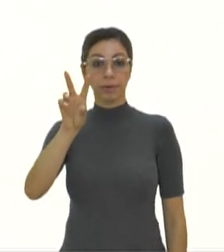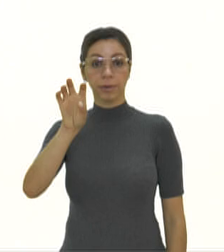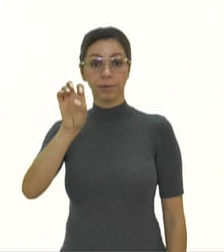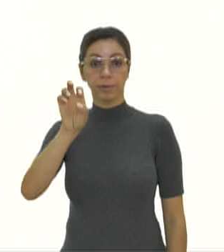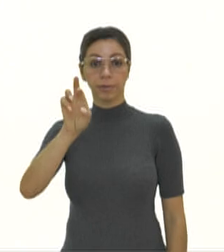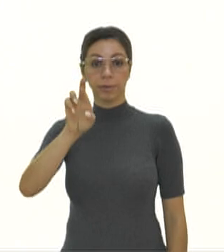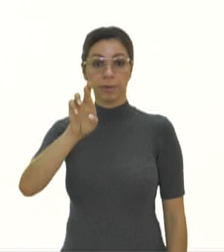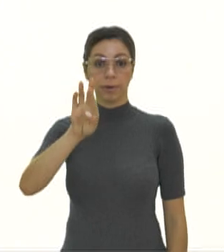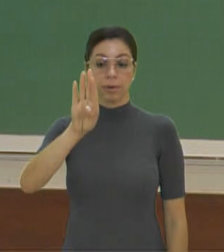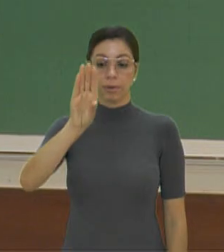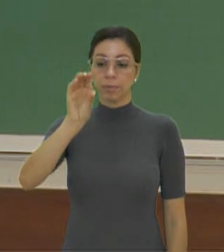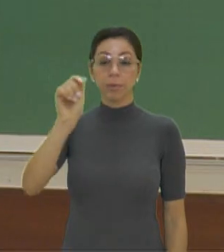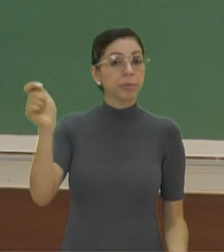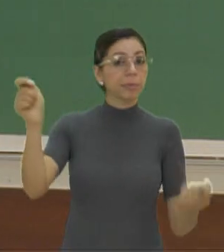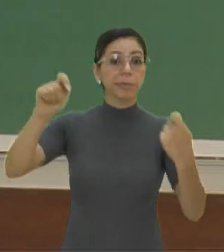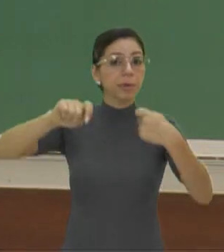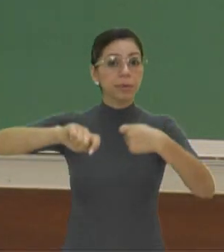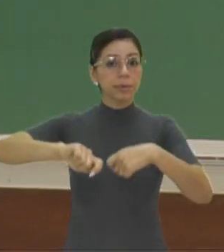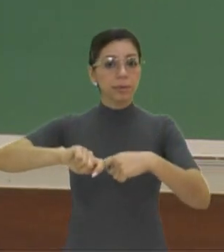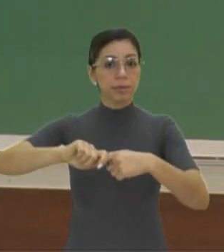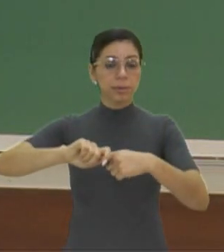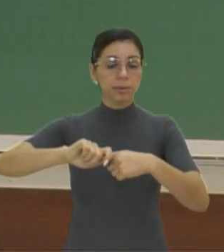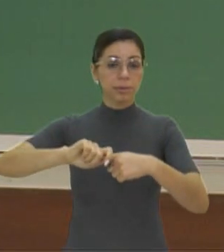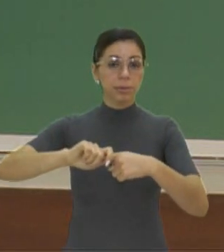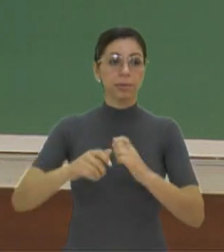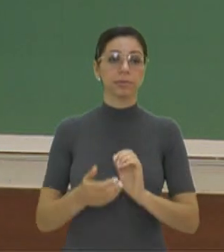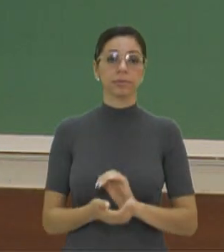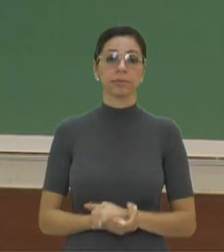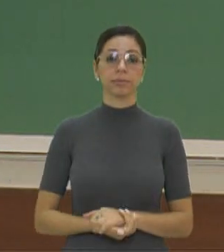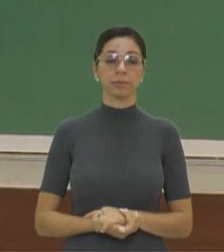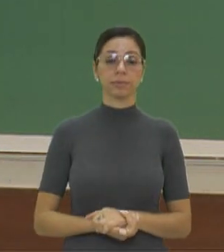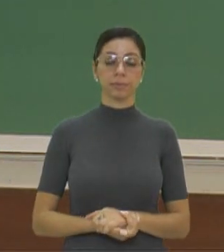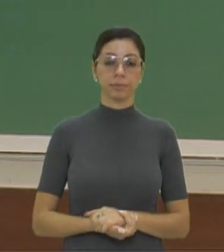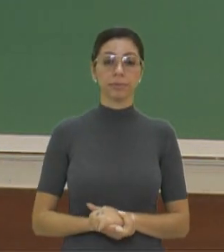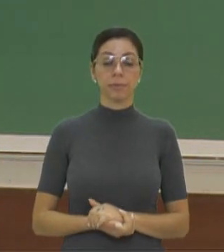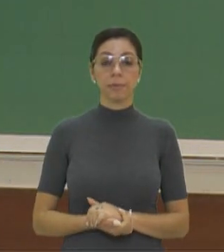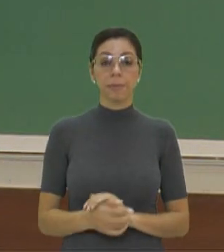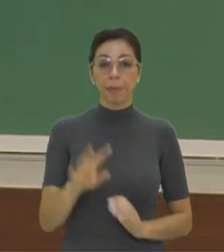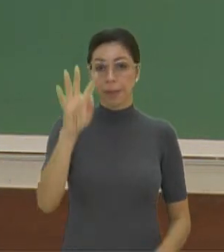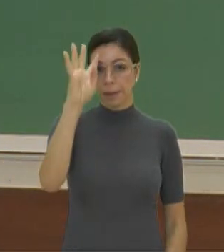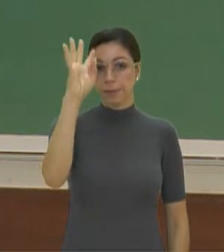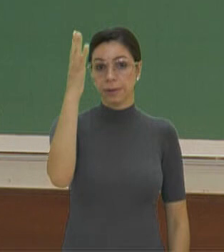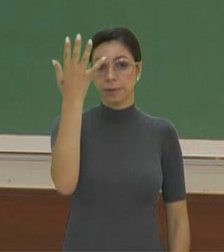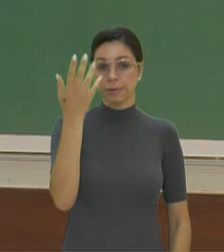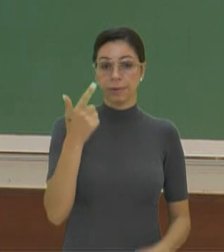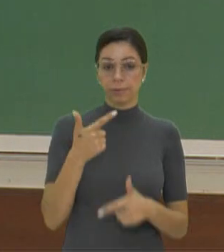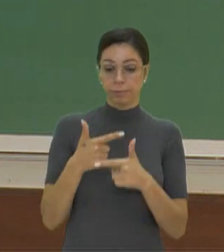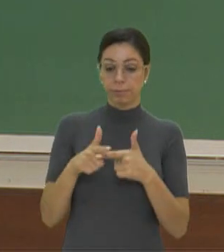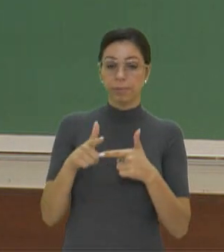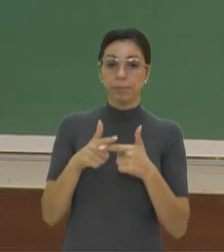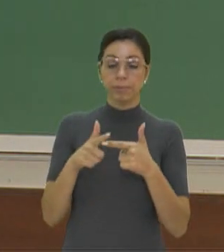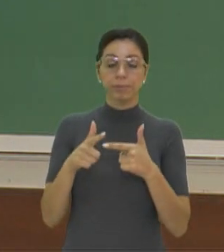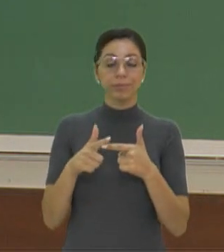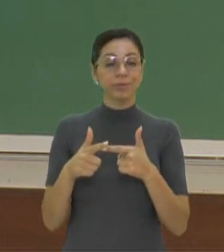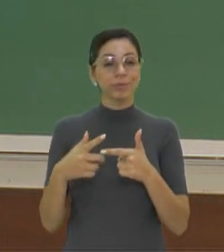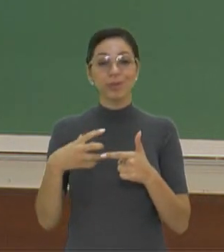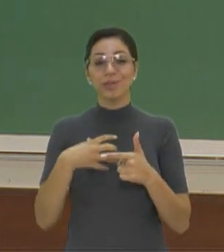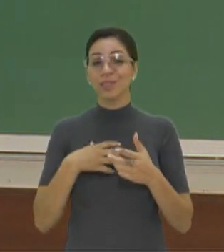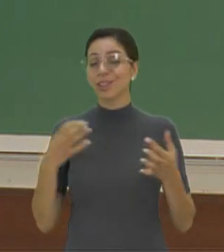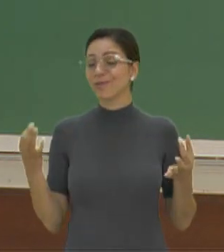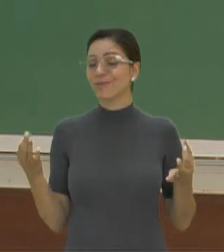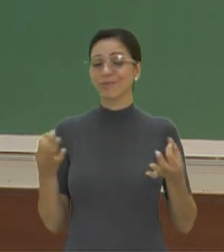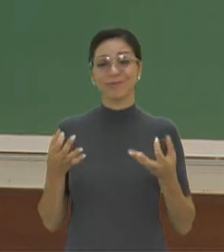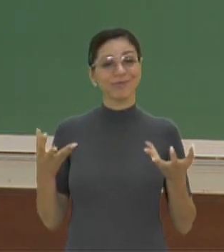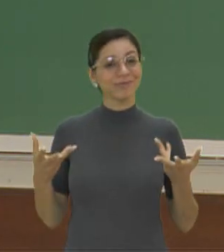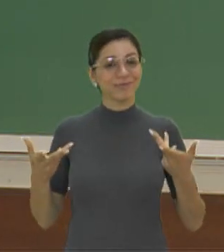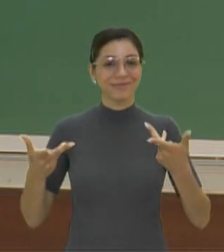não precisamos. Então, he solved the problem brilliantly. Ele resolveu o problema de forma brilhantemente.